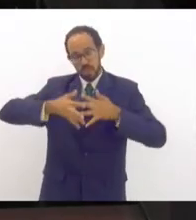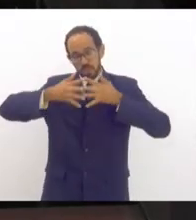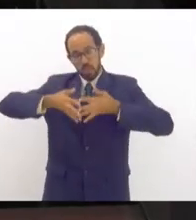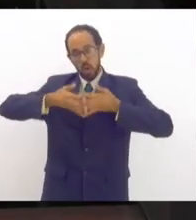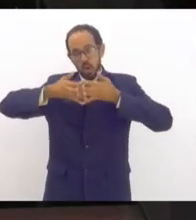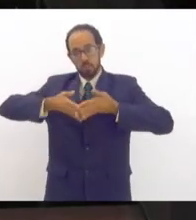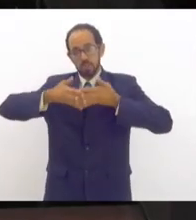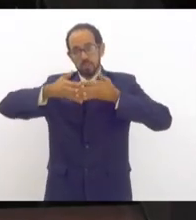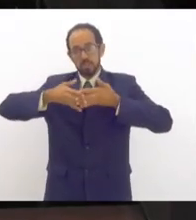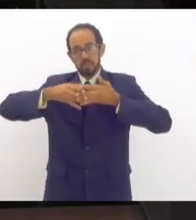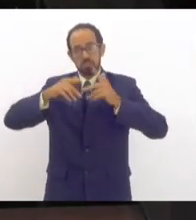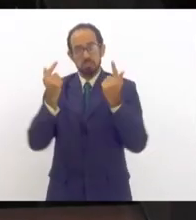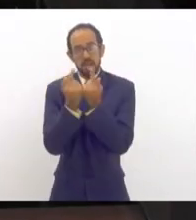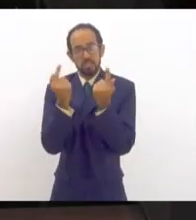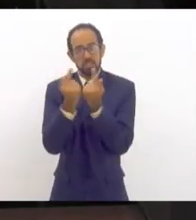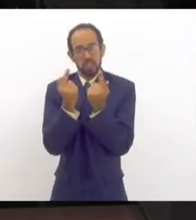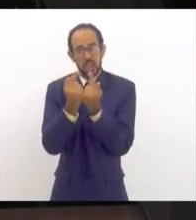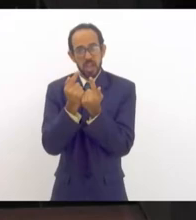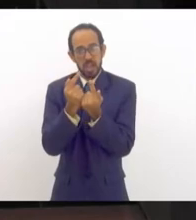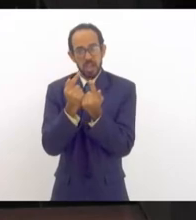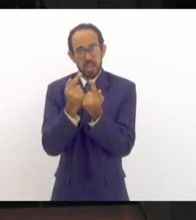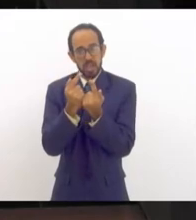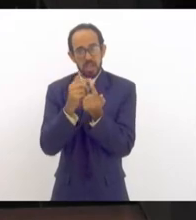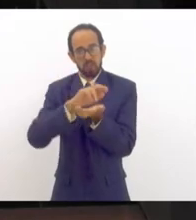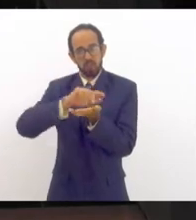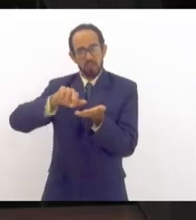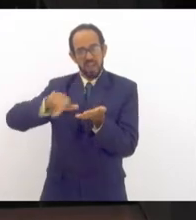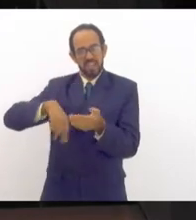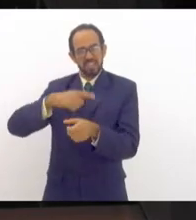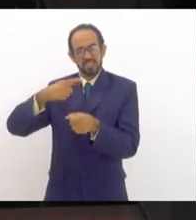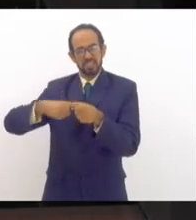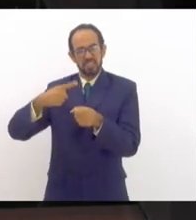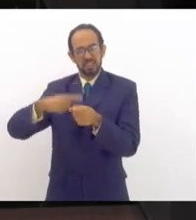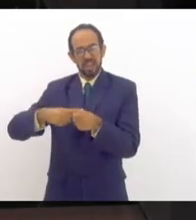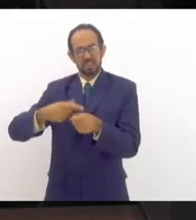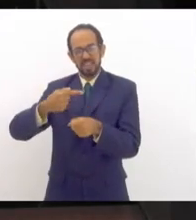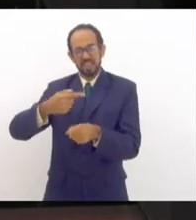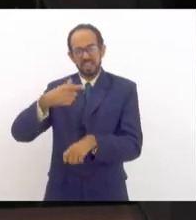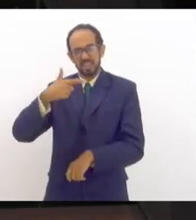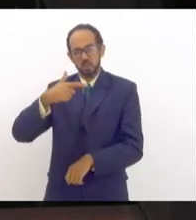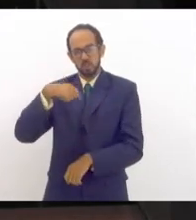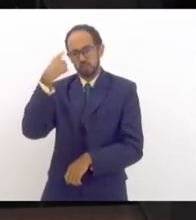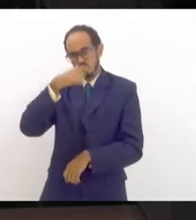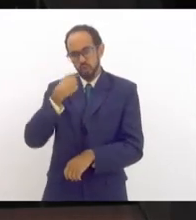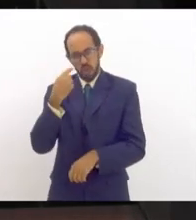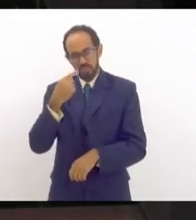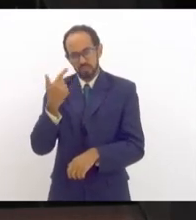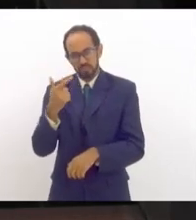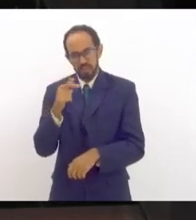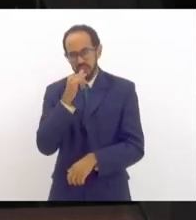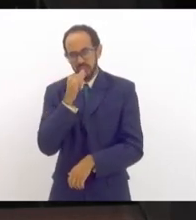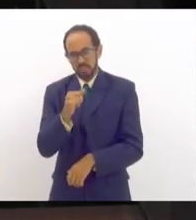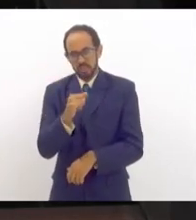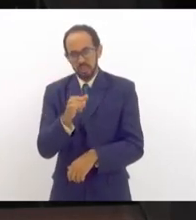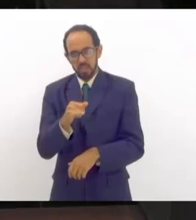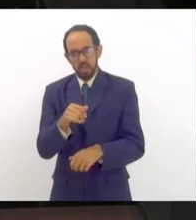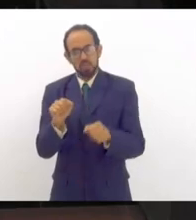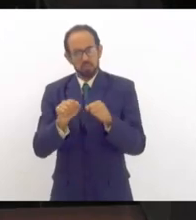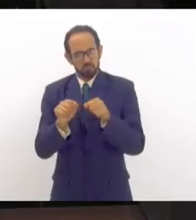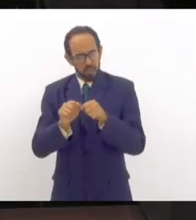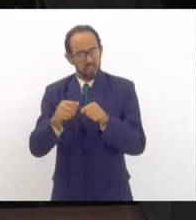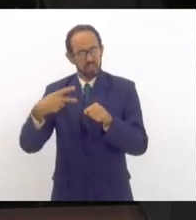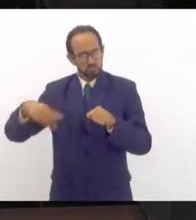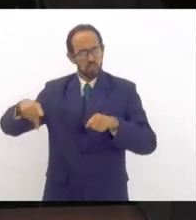Areal São José do Vale do Rio Preto várias cidades e bairros assistindo é porque teve muito raio façam o serviço de